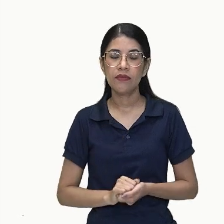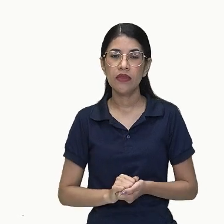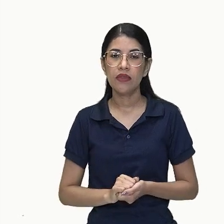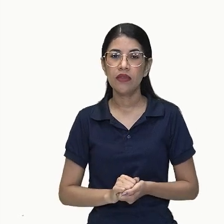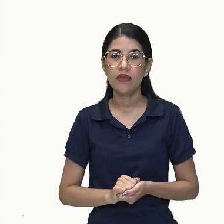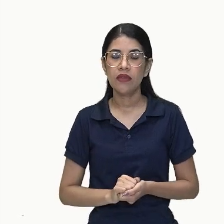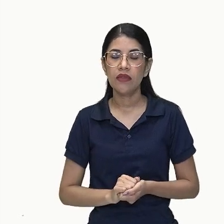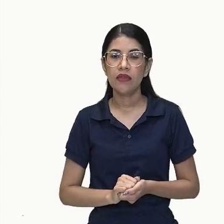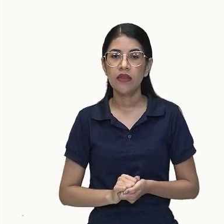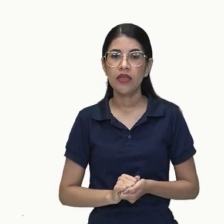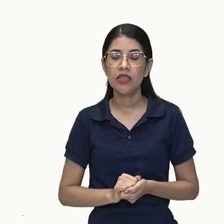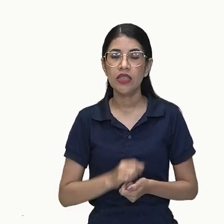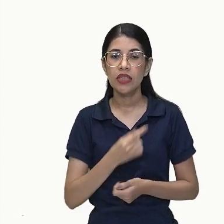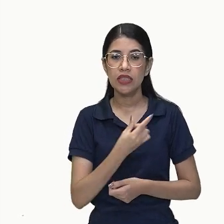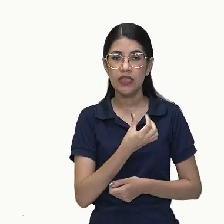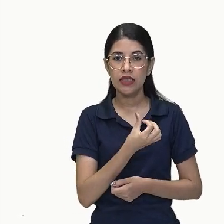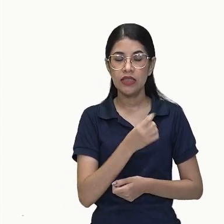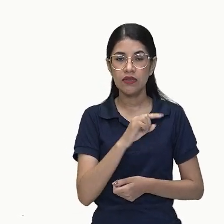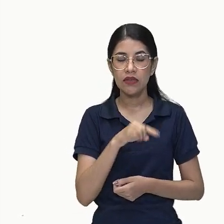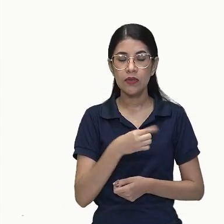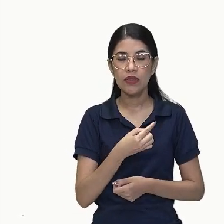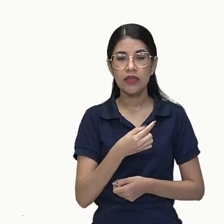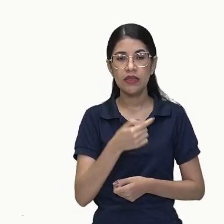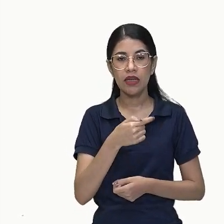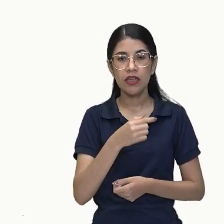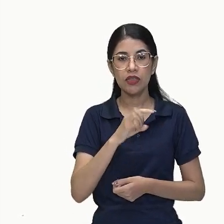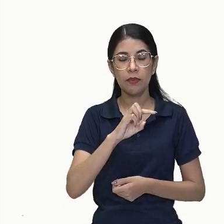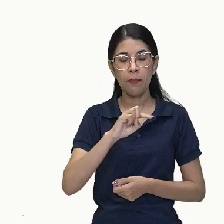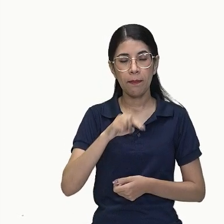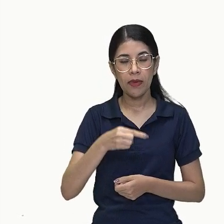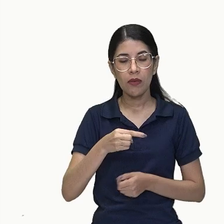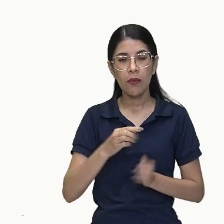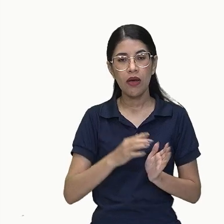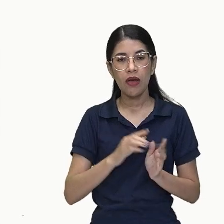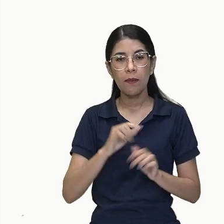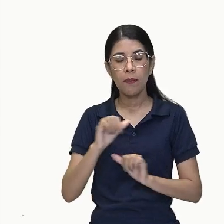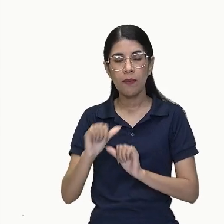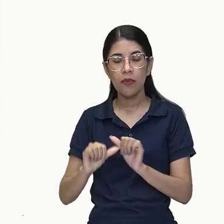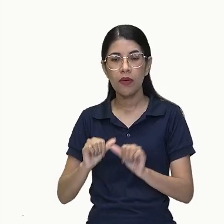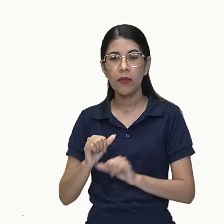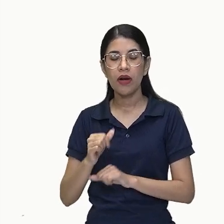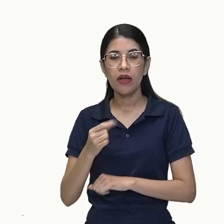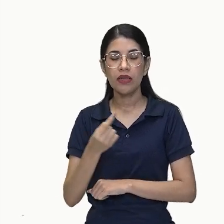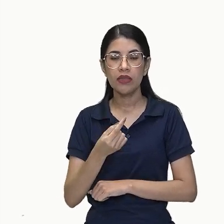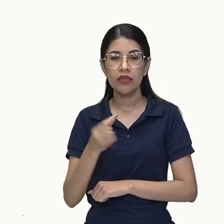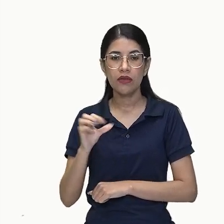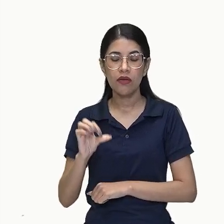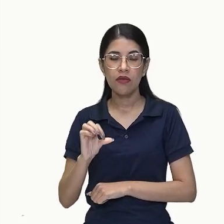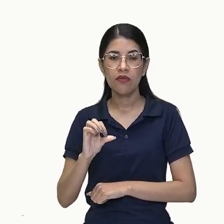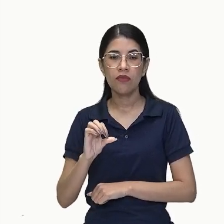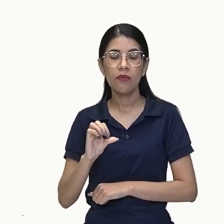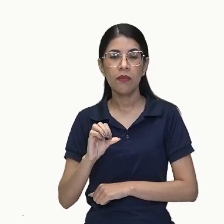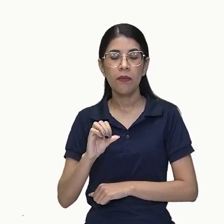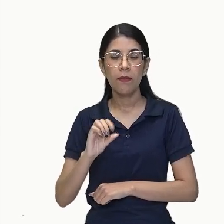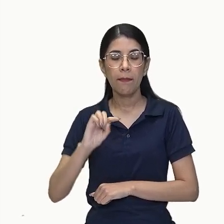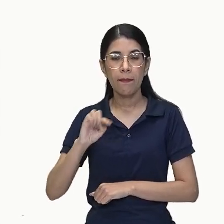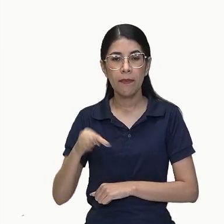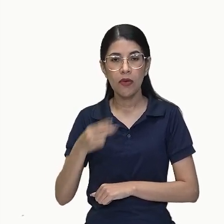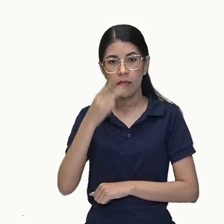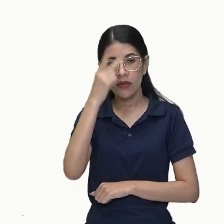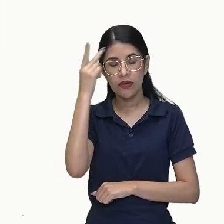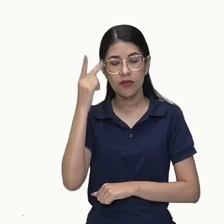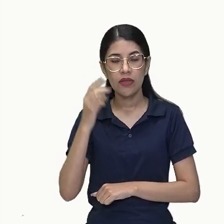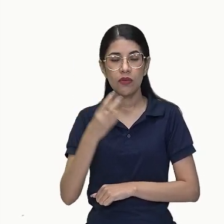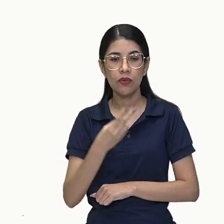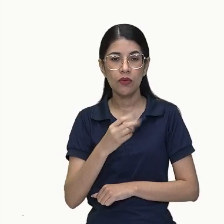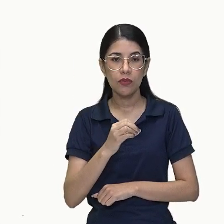de 16,7 mil para 19,1 mil pessoas. Em 2024,